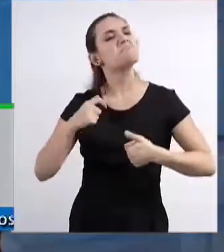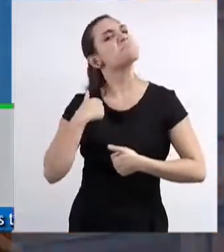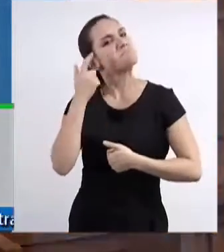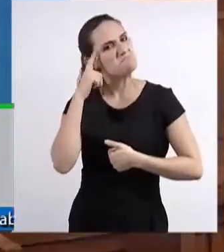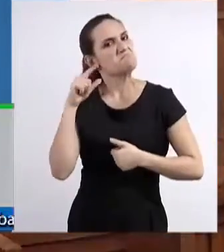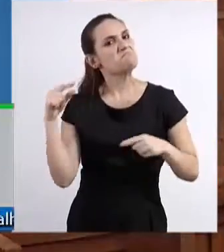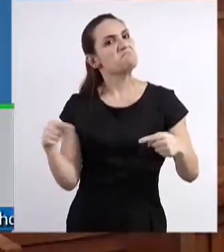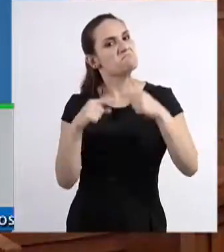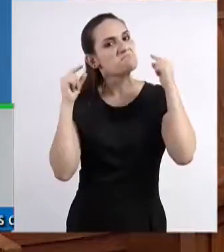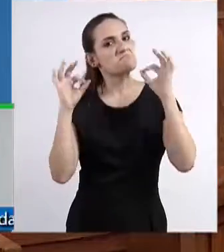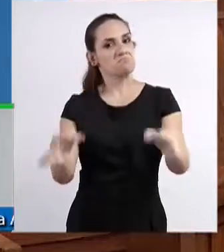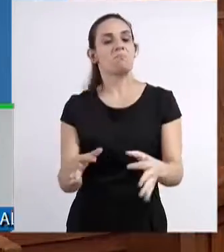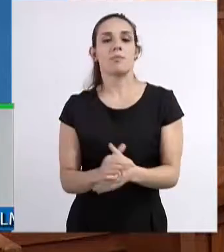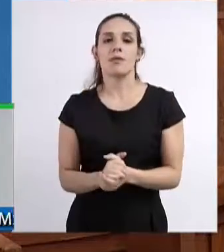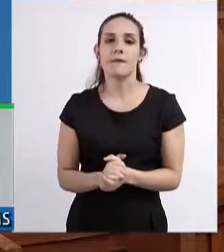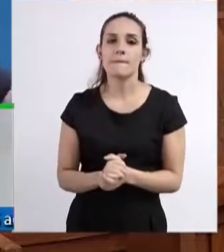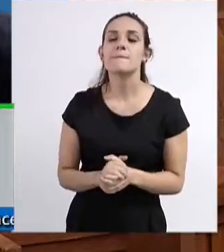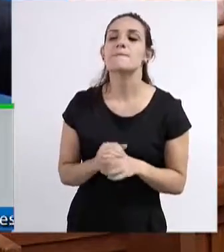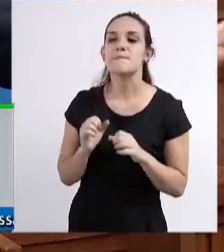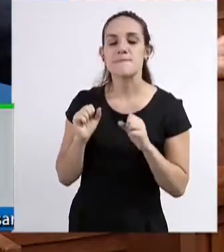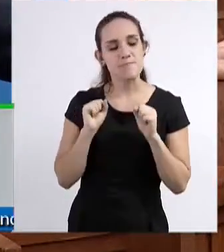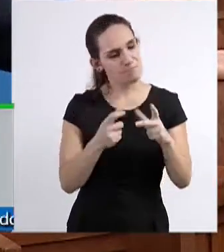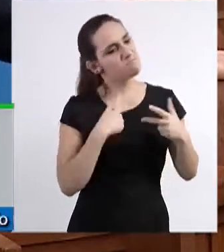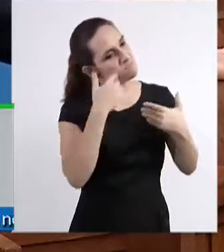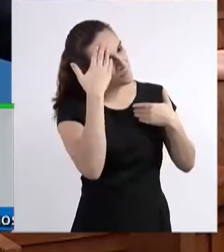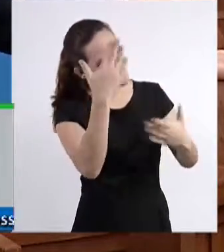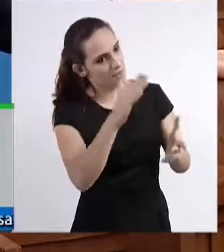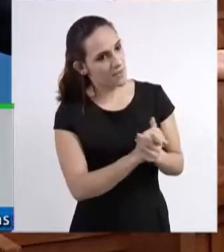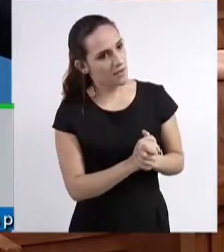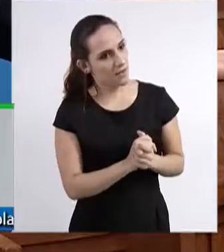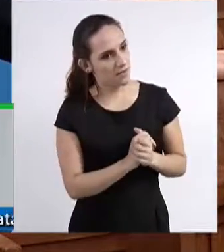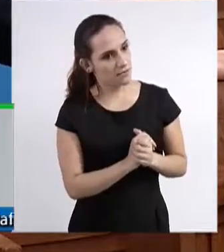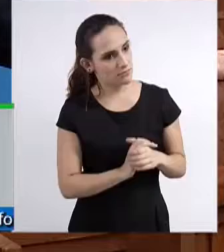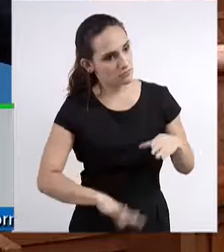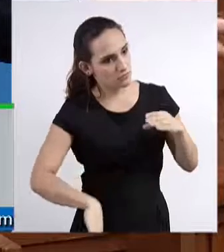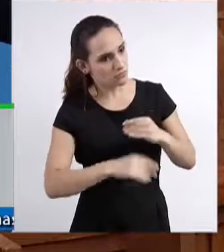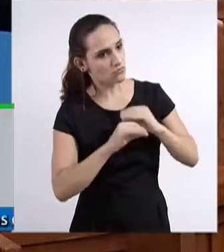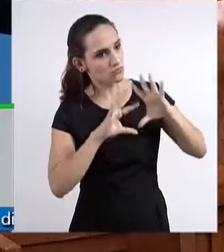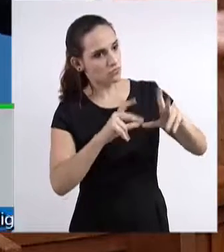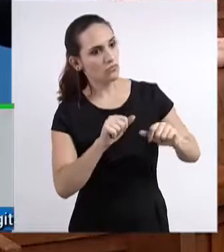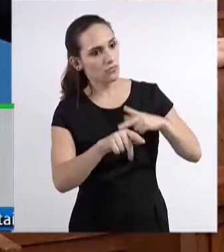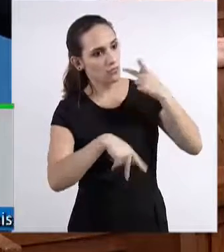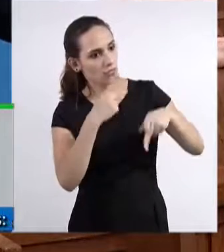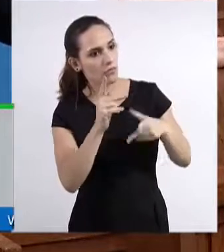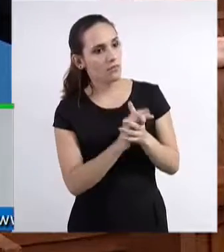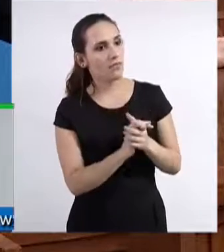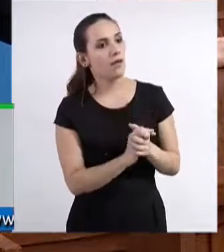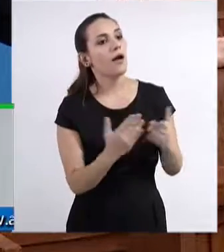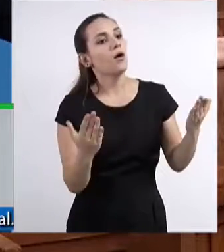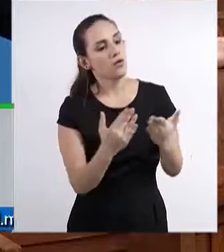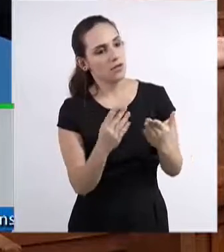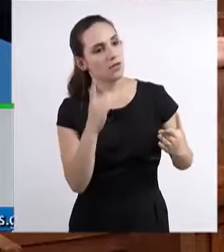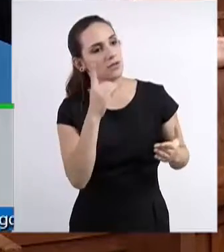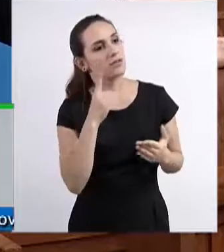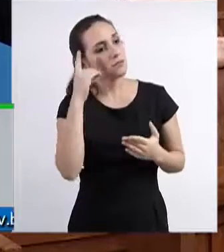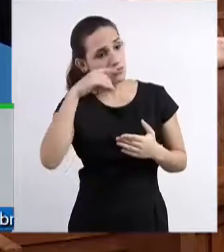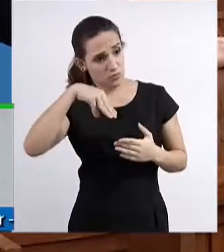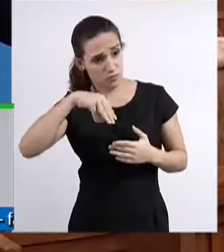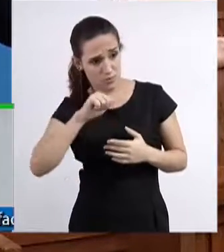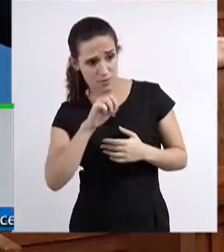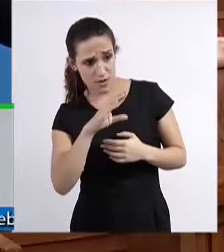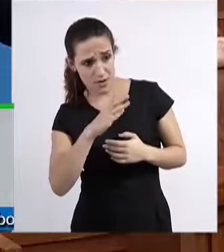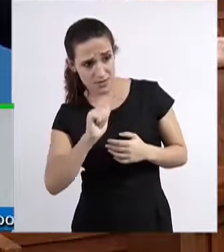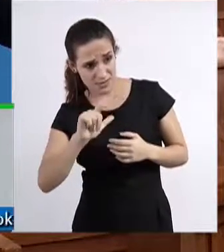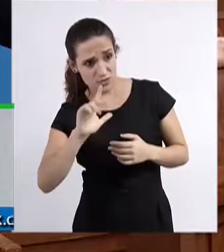muito pertinentes. Eu agradeço, deputado Pedro Kemp, incorpora a parte de Vossa Excelência, e deputado Marçal, já passa a palavra a